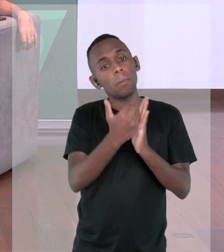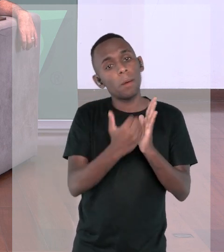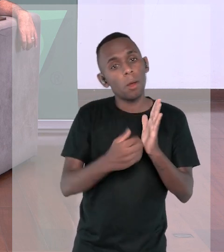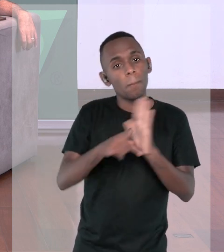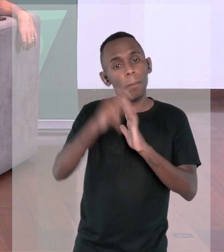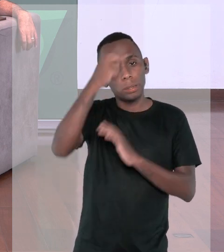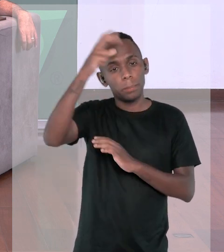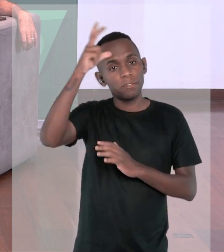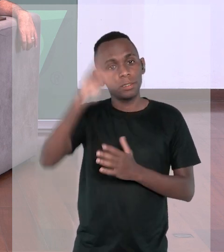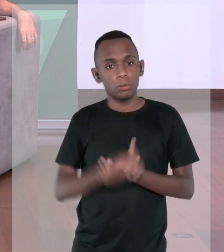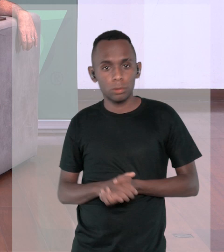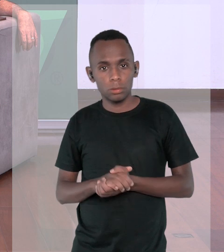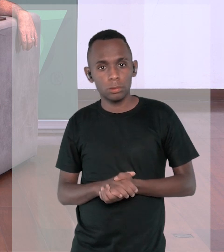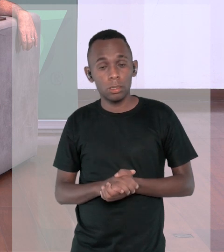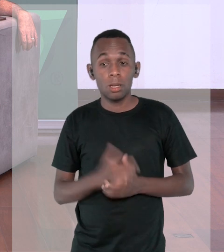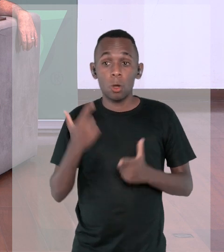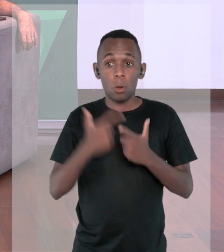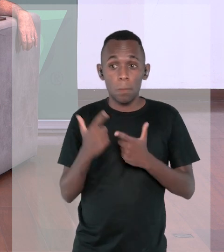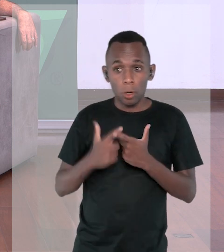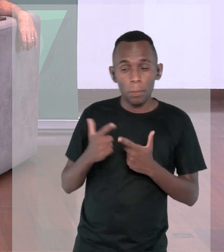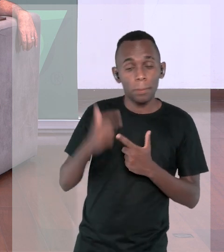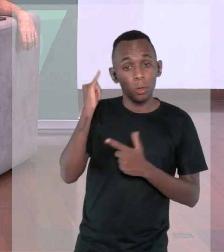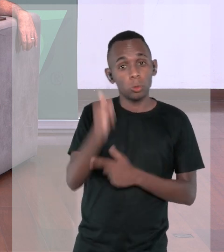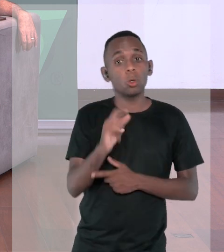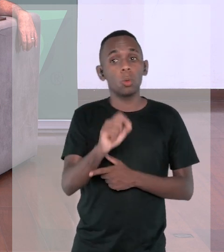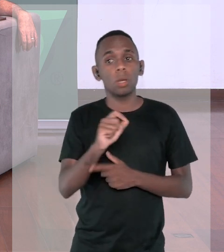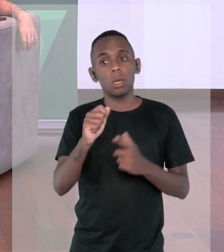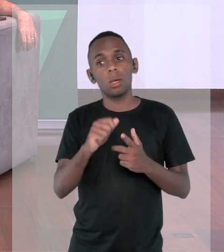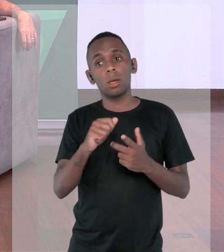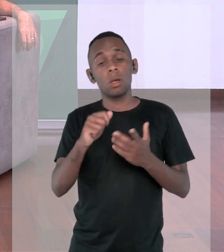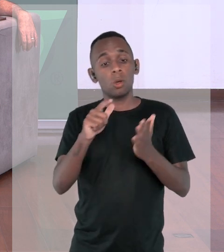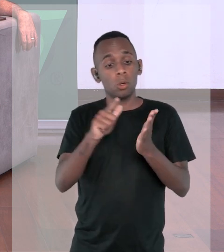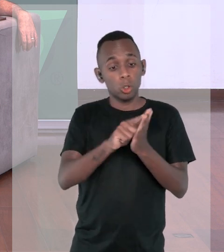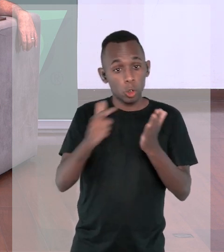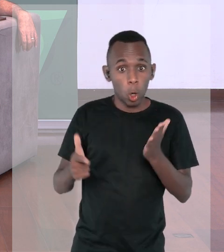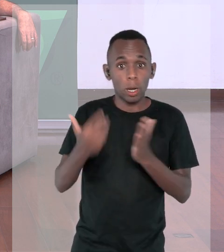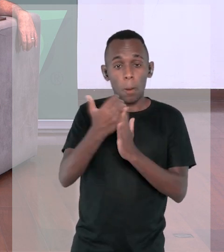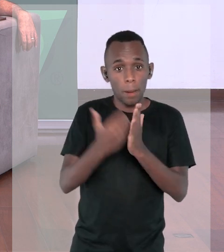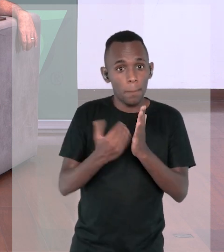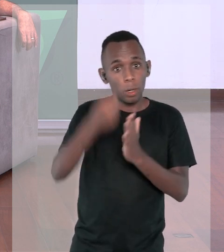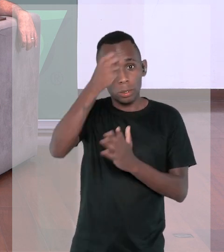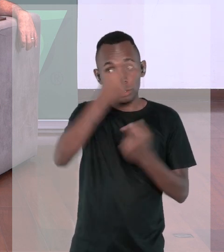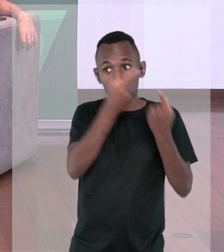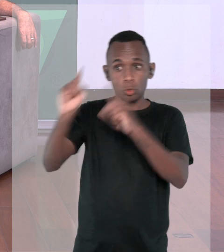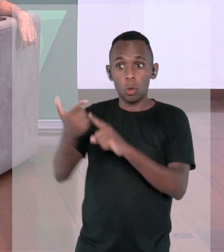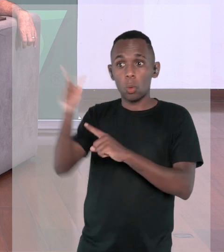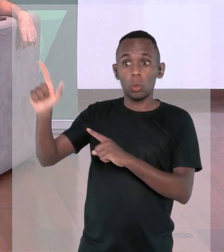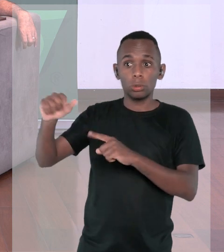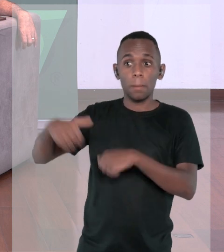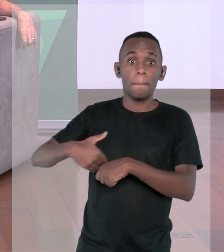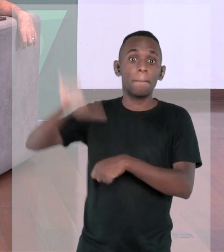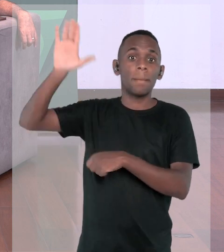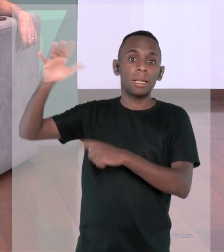da prefeitura. E o problema que ele contou foi o jornal da oposição faz muito mais efeito do que o da